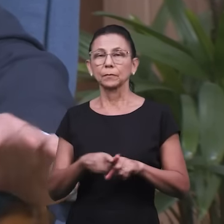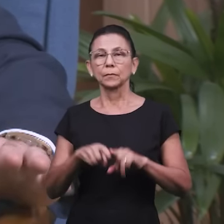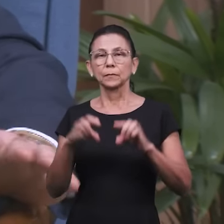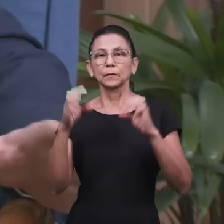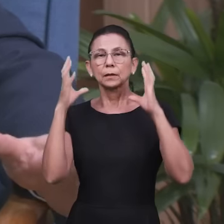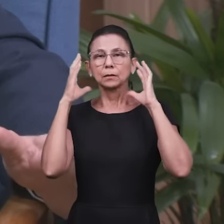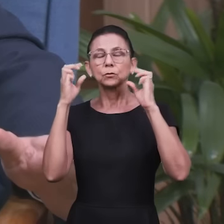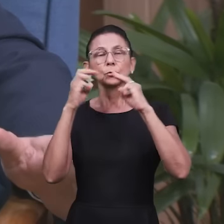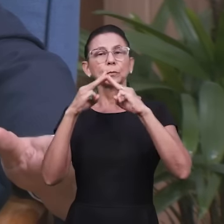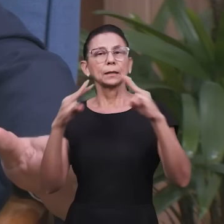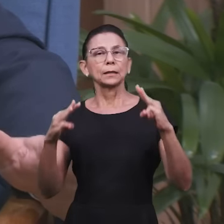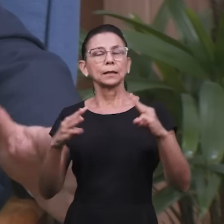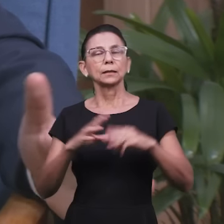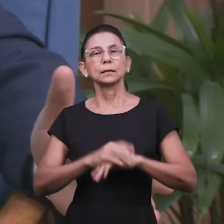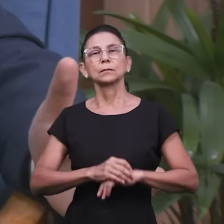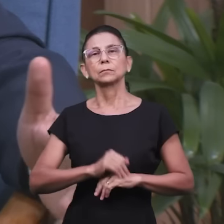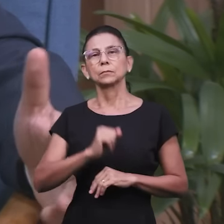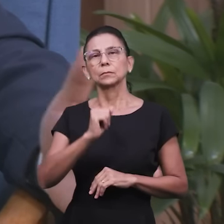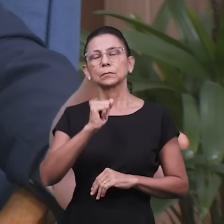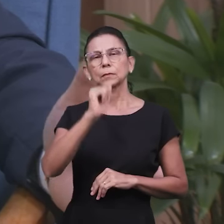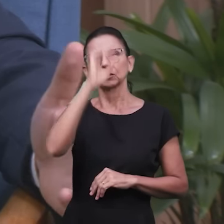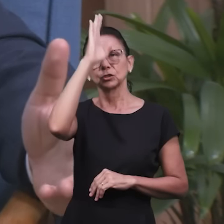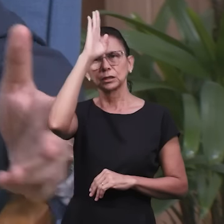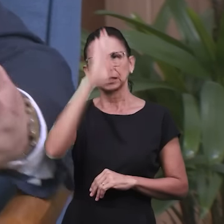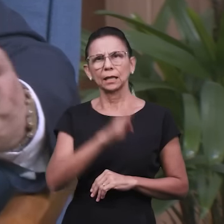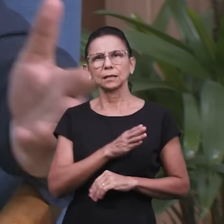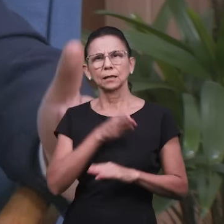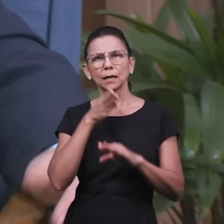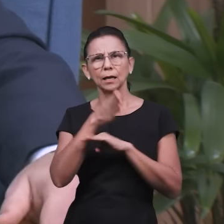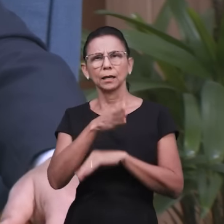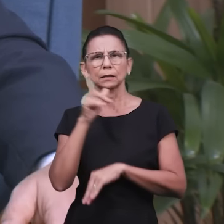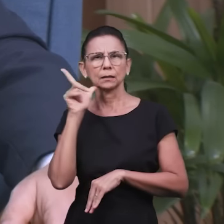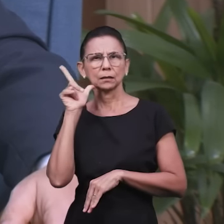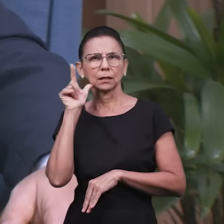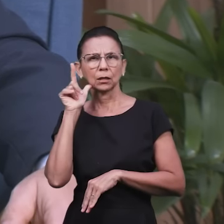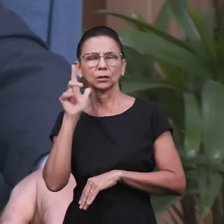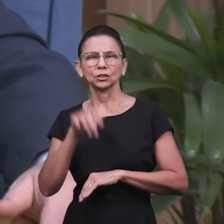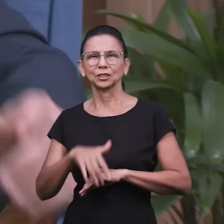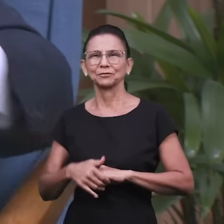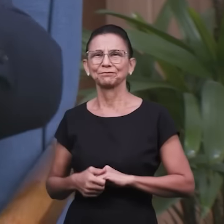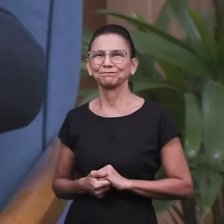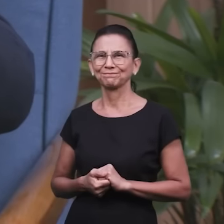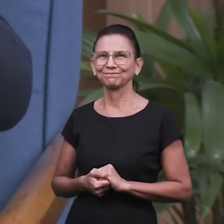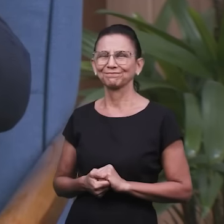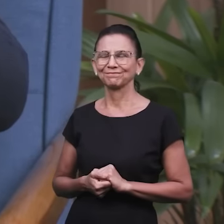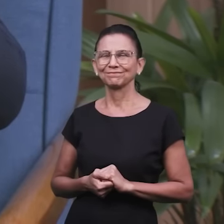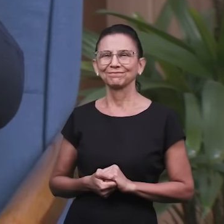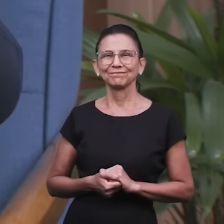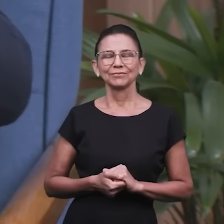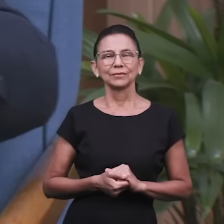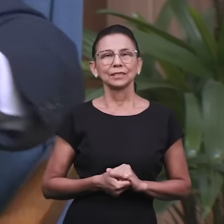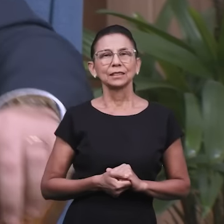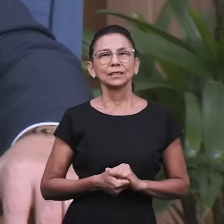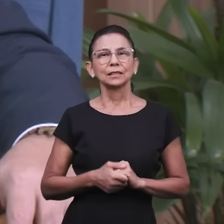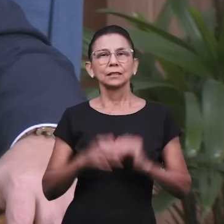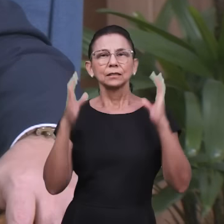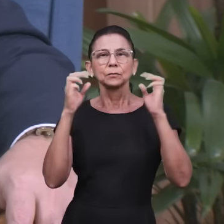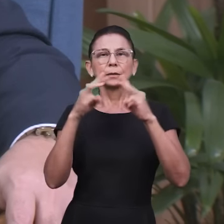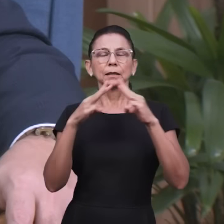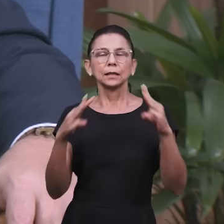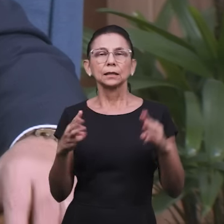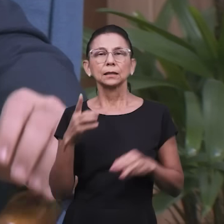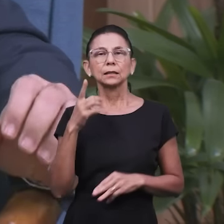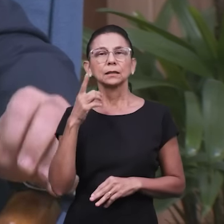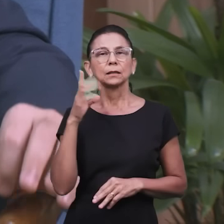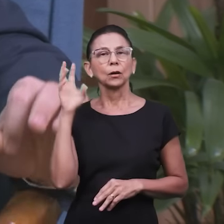Rádio Manaim. São gratuitos na loja de aplicativos do seu sistema operacional. No aplicativo da Rádio Manaim, você ouve louvores e